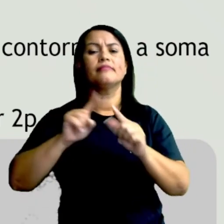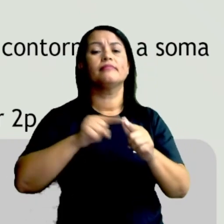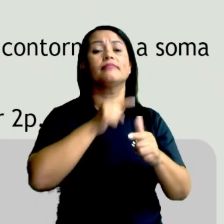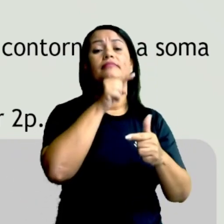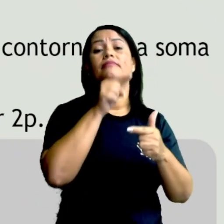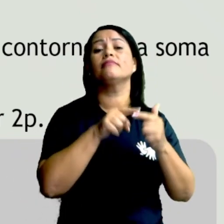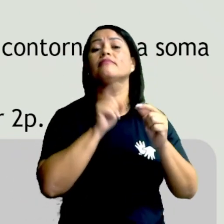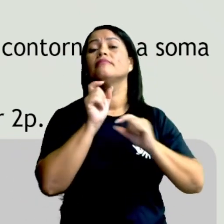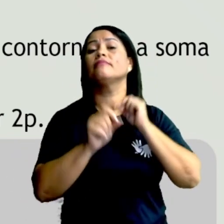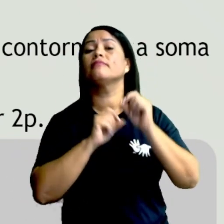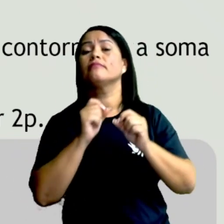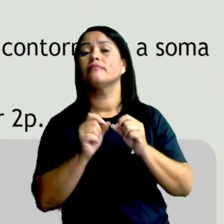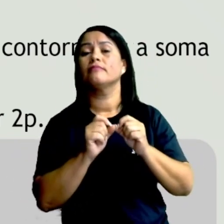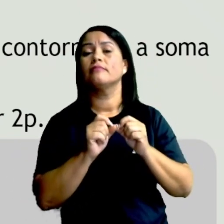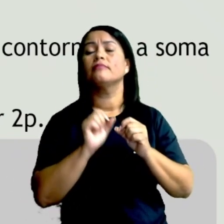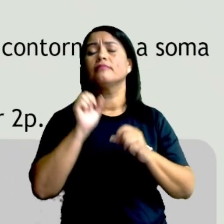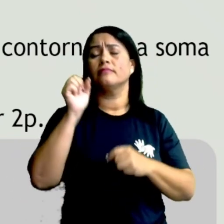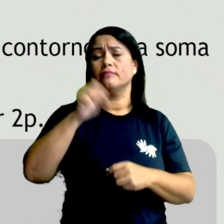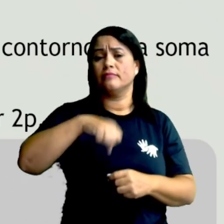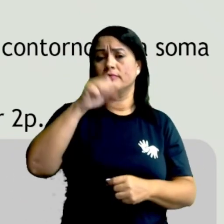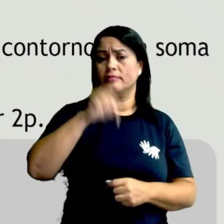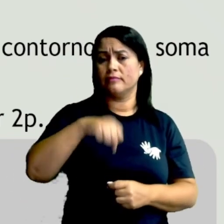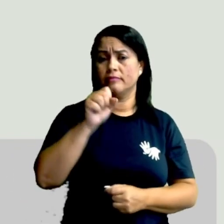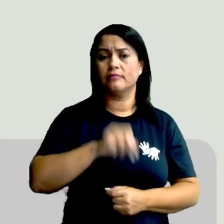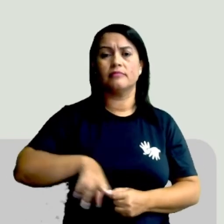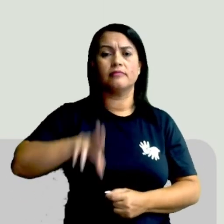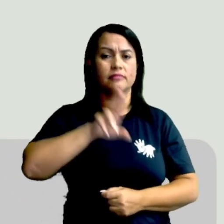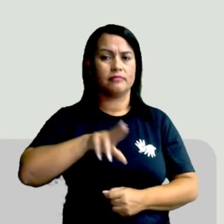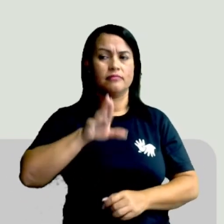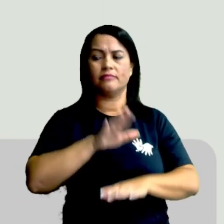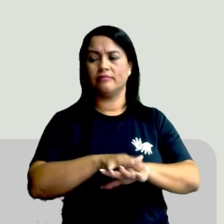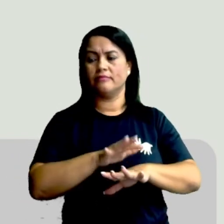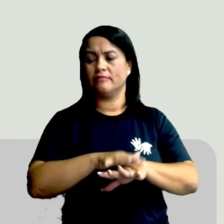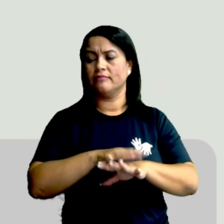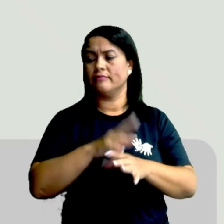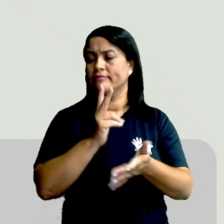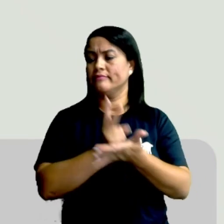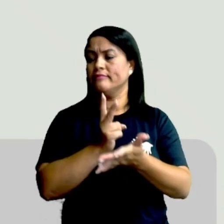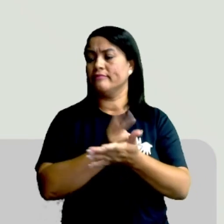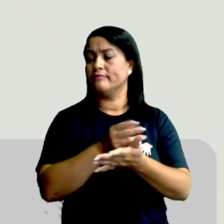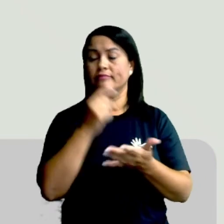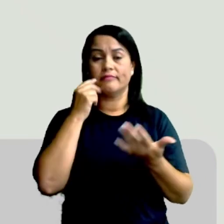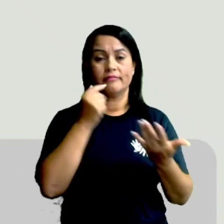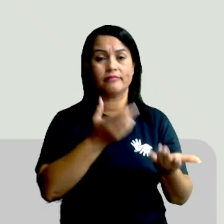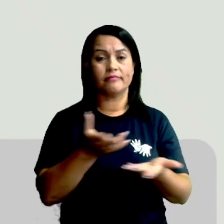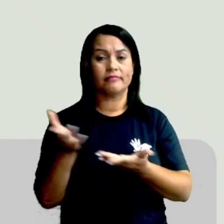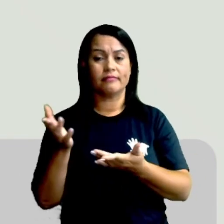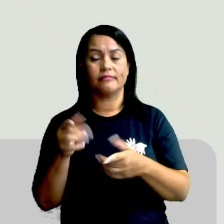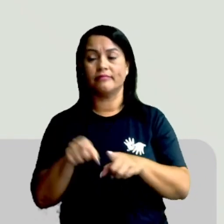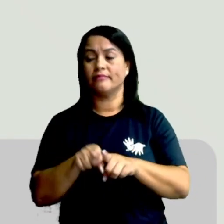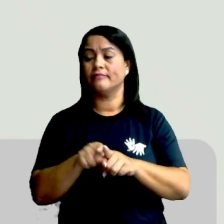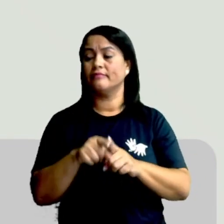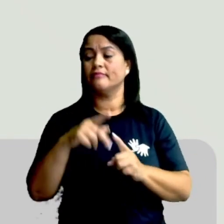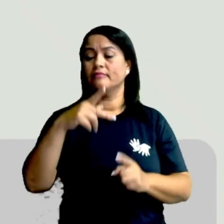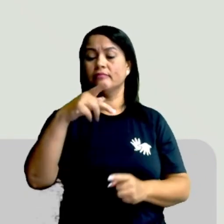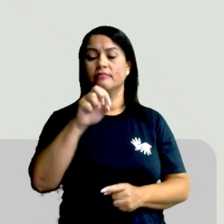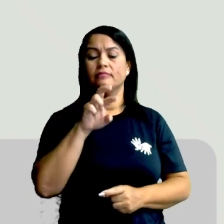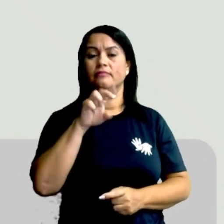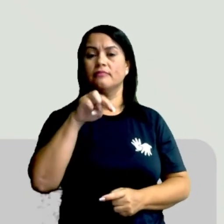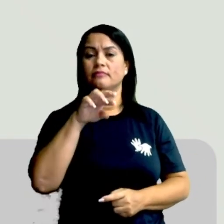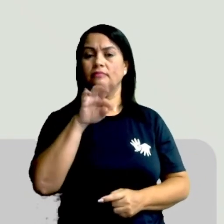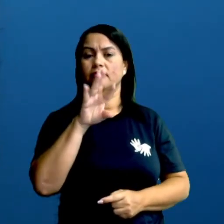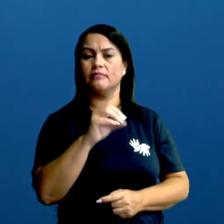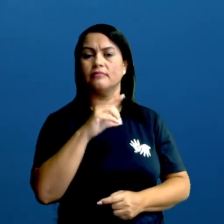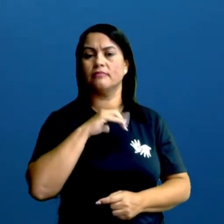digo a vocês o quê? Estão sim usando a matemática. Então, aqui, ó, assim, o perímetro, né, que pede aí na